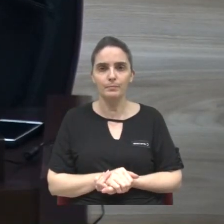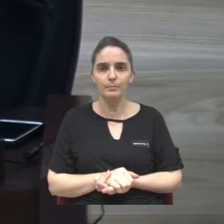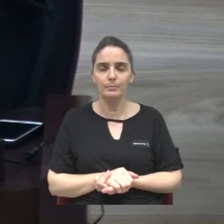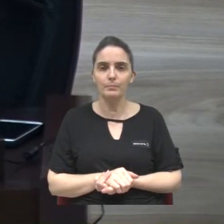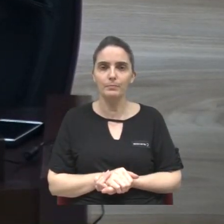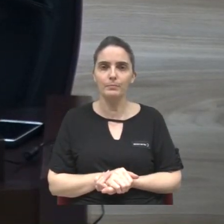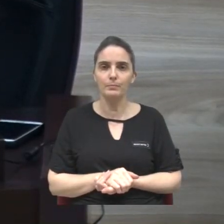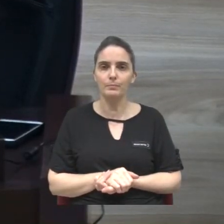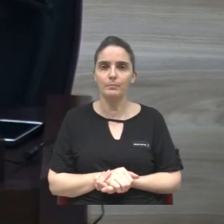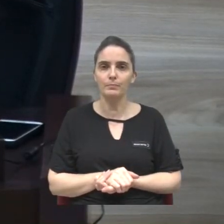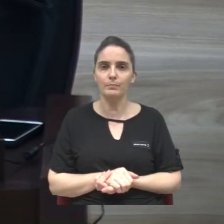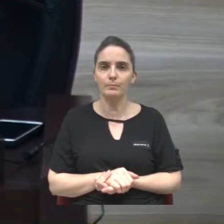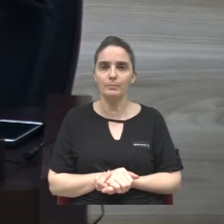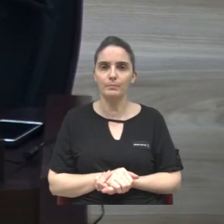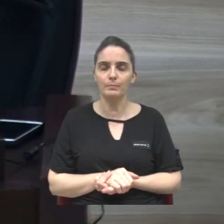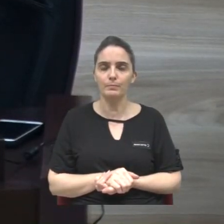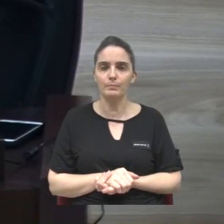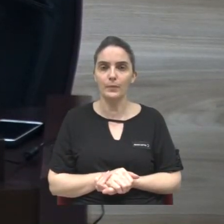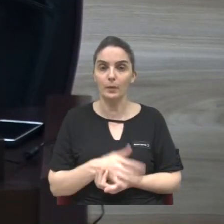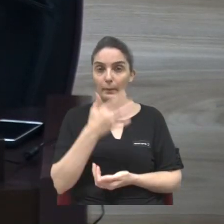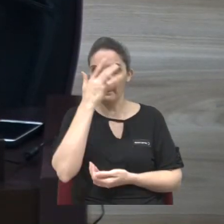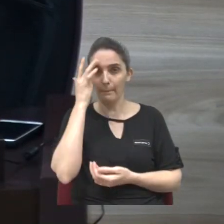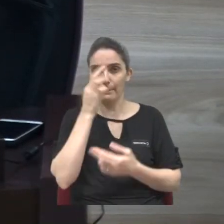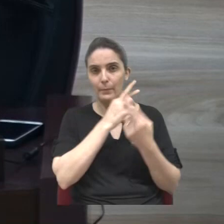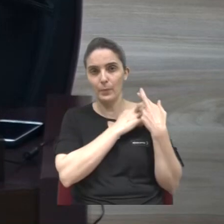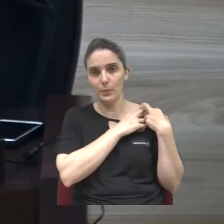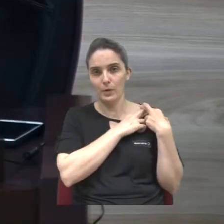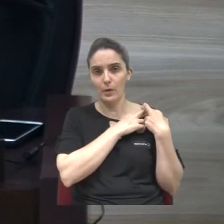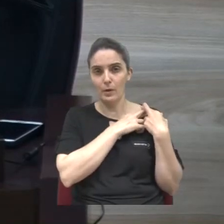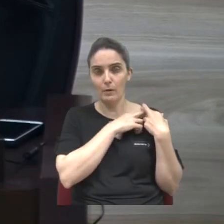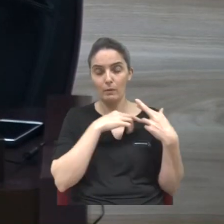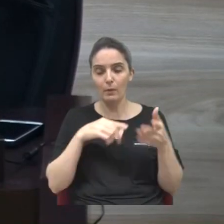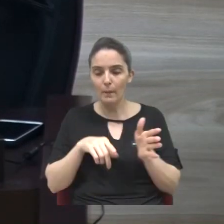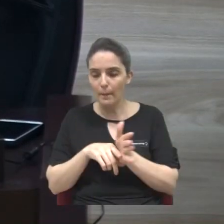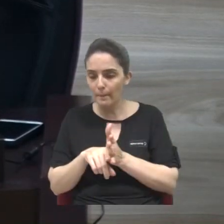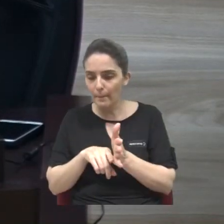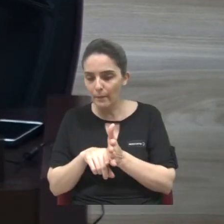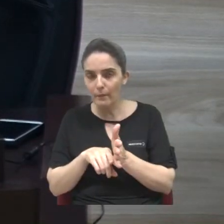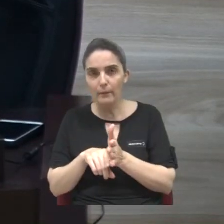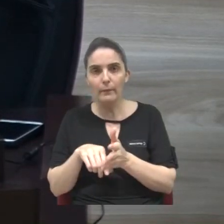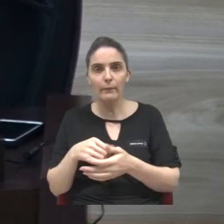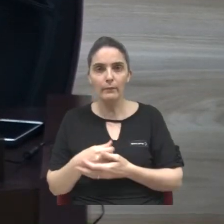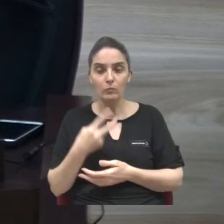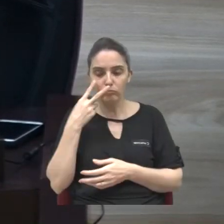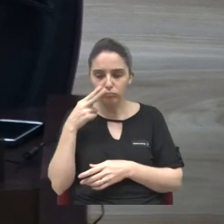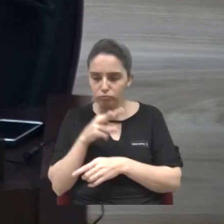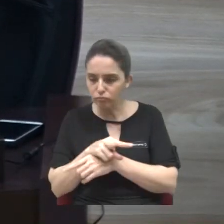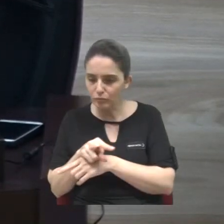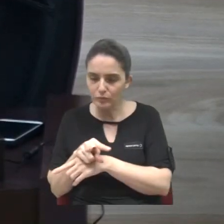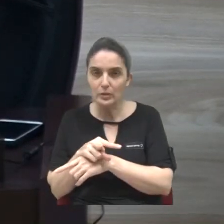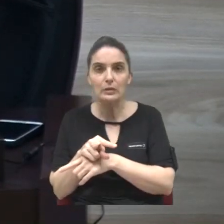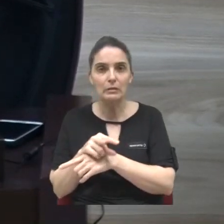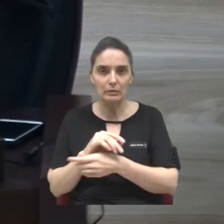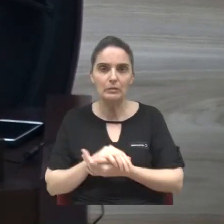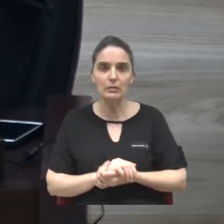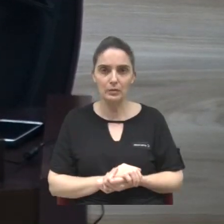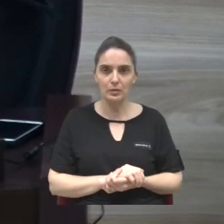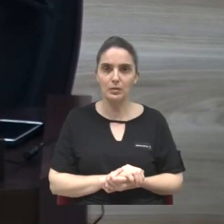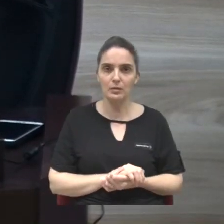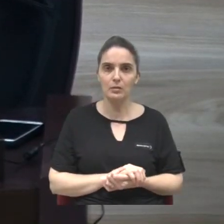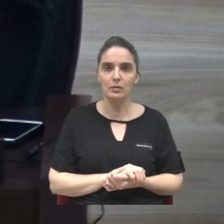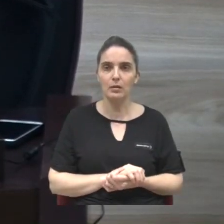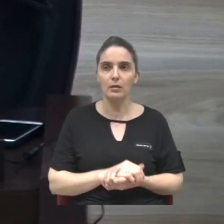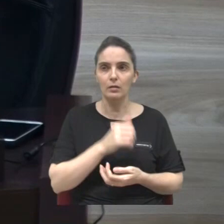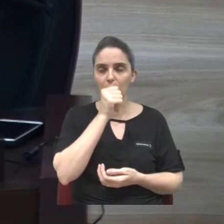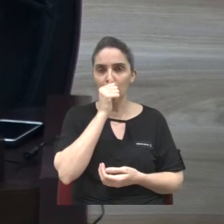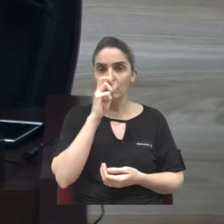Segundo o perito, e isso se dá porque quando há ar na tubulação, isso não ocorre